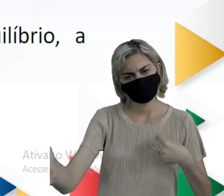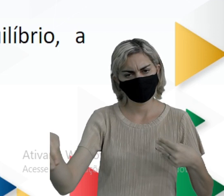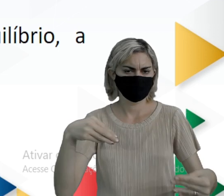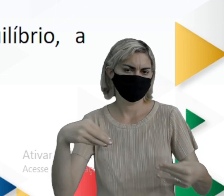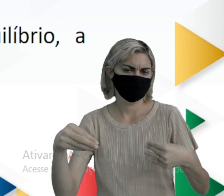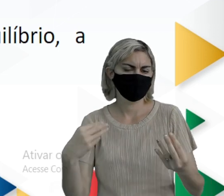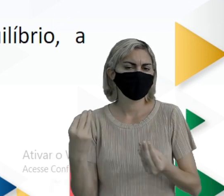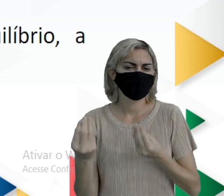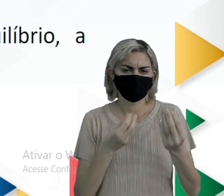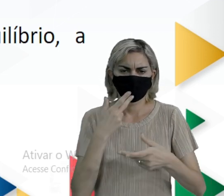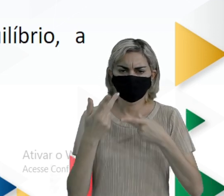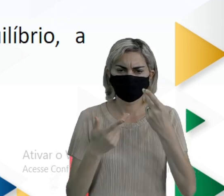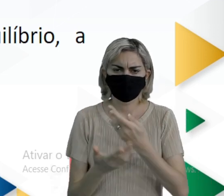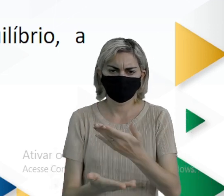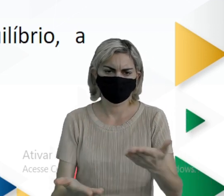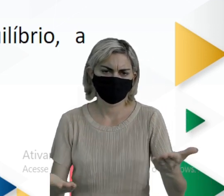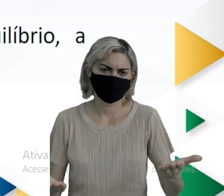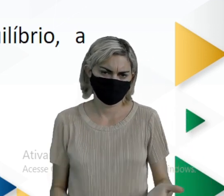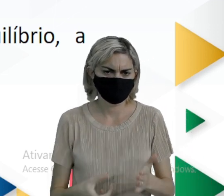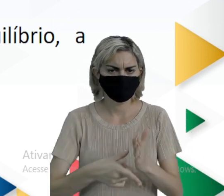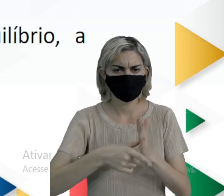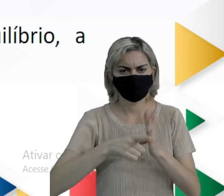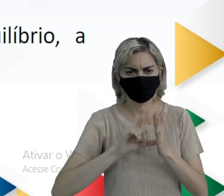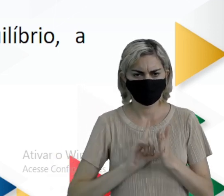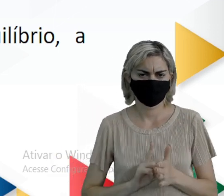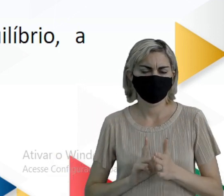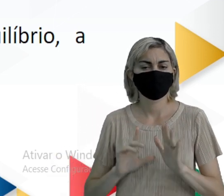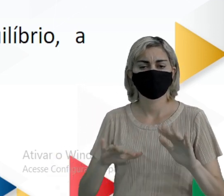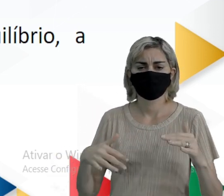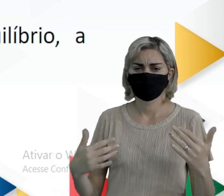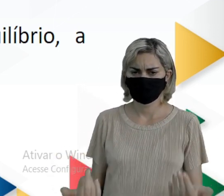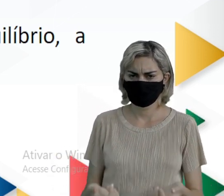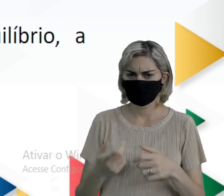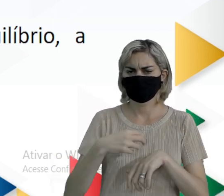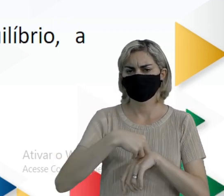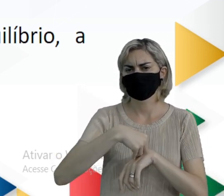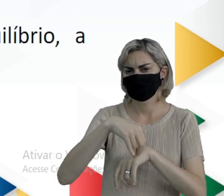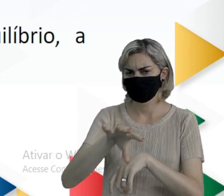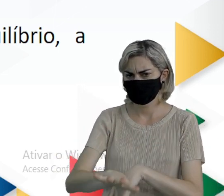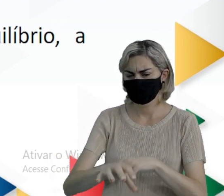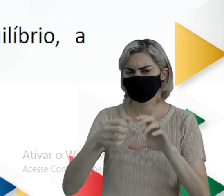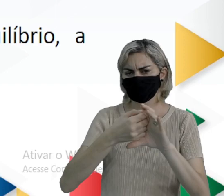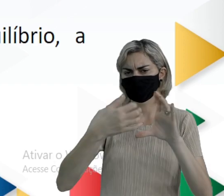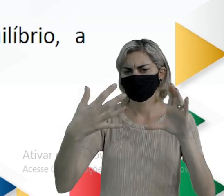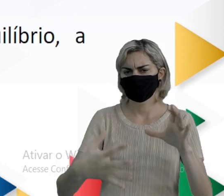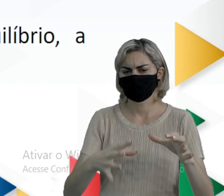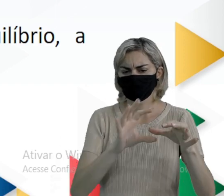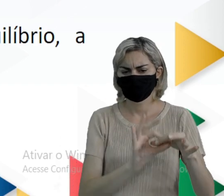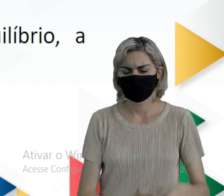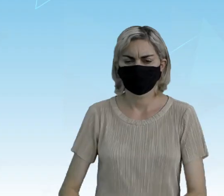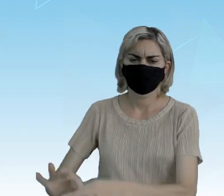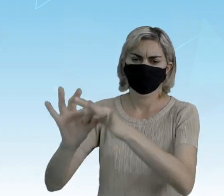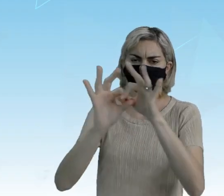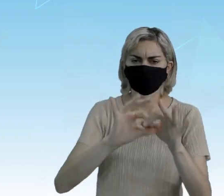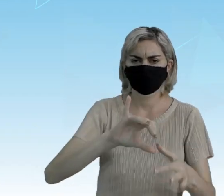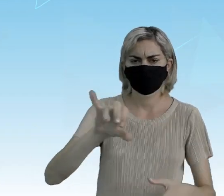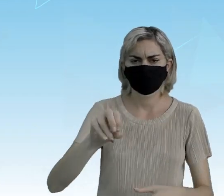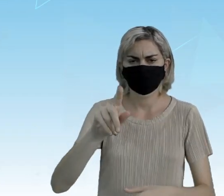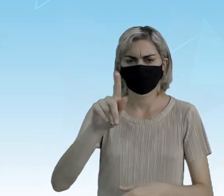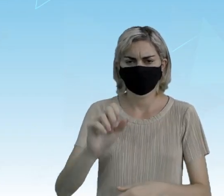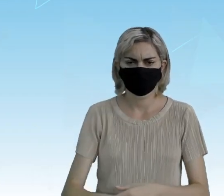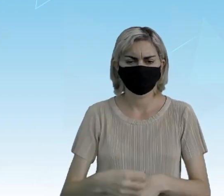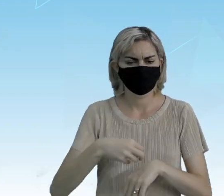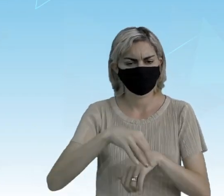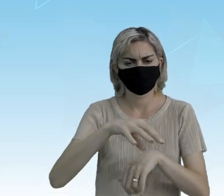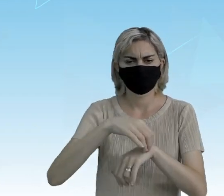flexíveis, como eu tinha falado para vocês anteriormente. Então, essas são as características universais dos jogos. Eu